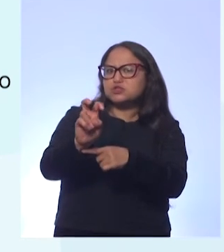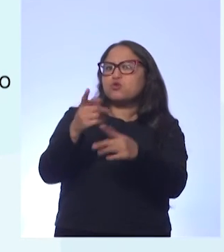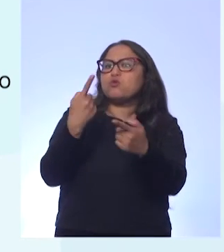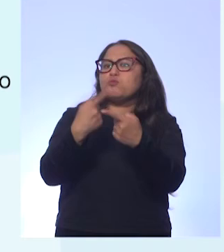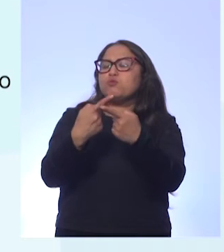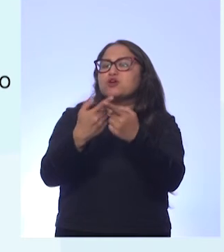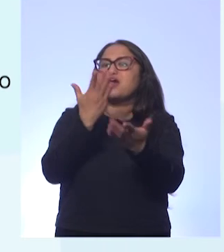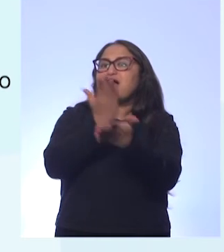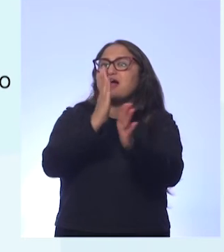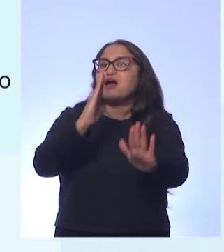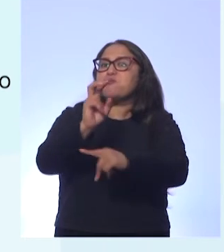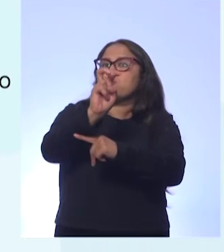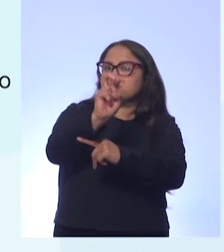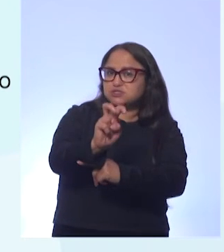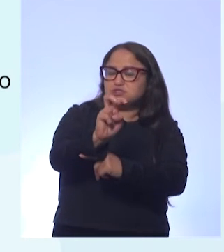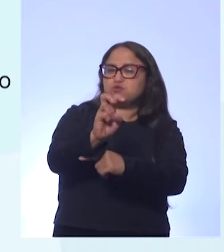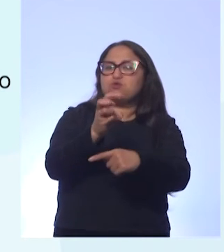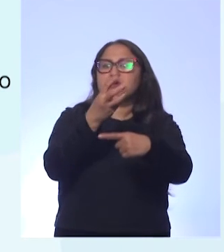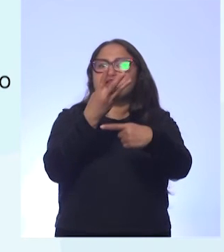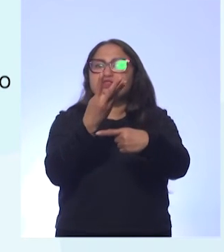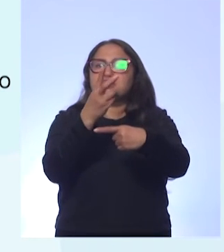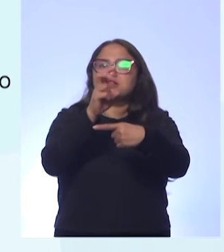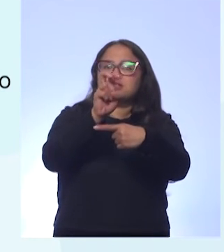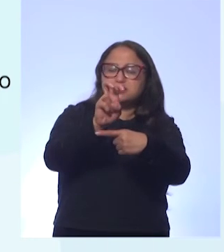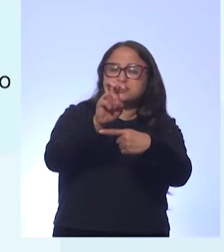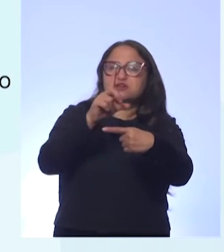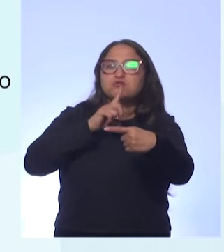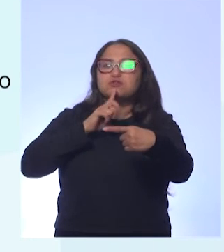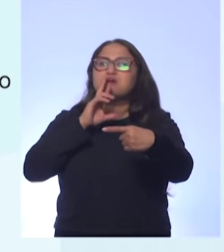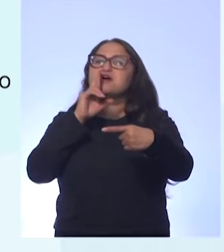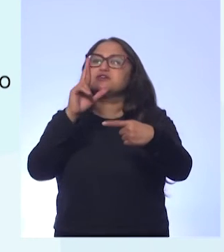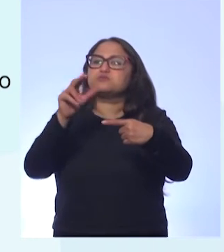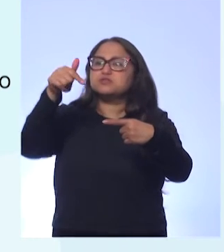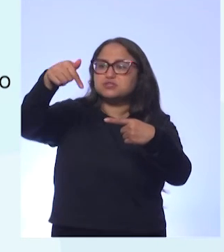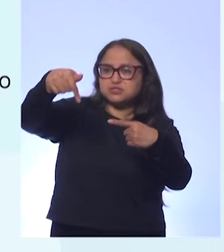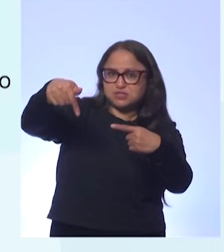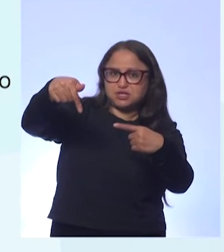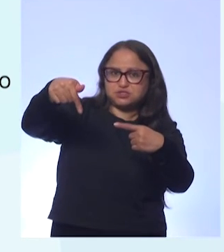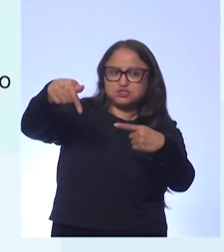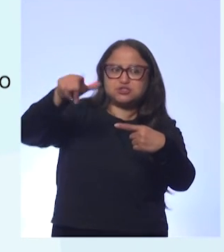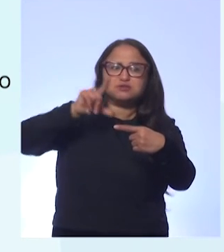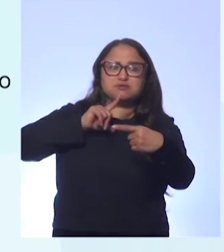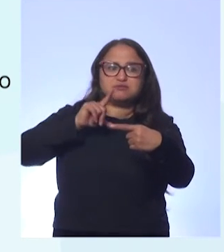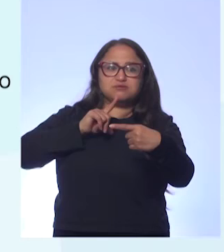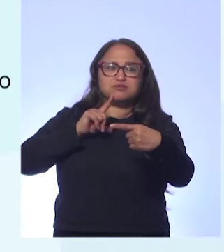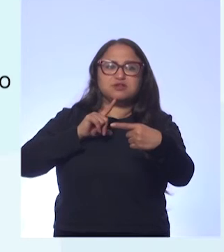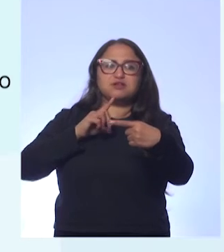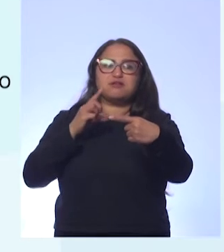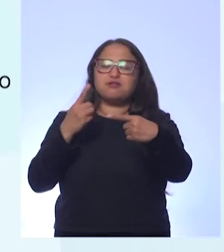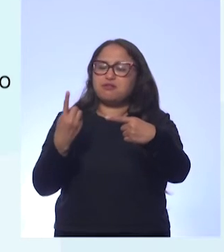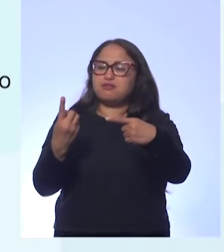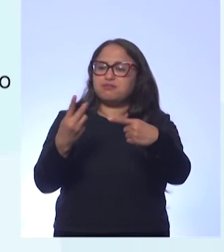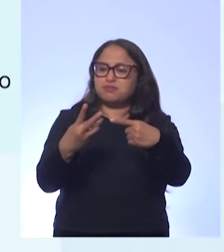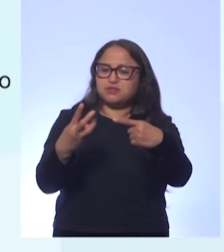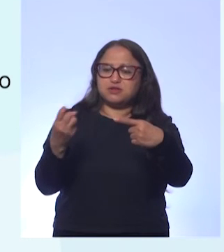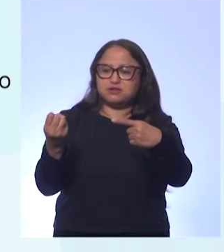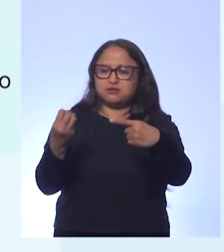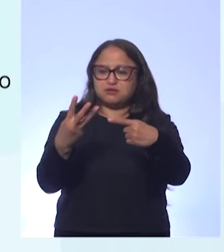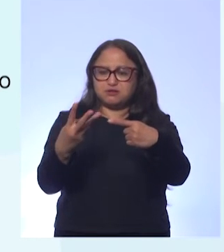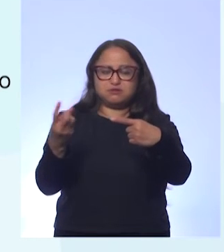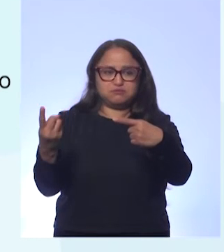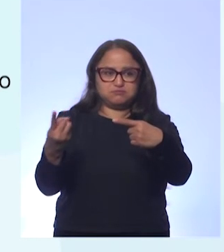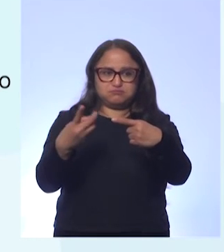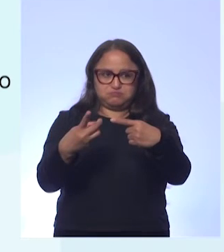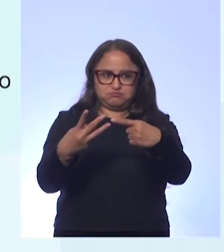aí, 35 dividido por 5, a gente vai ter 7, num total de 13, né? A mesma continha daqui de